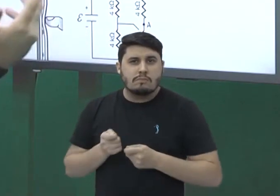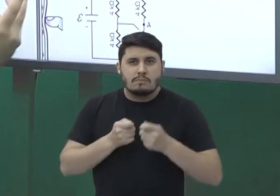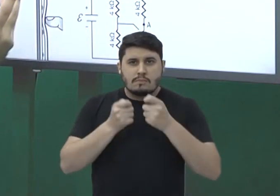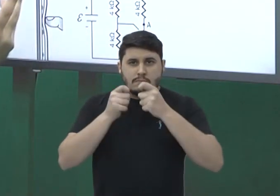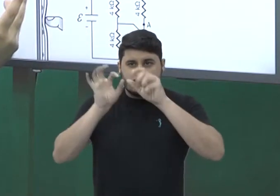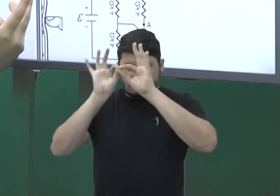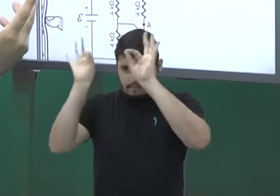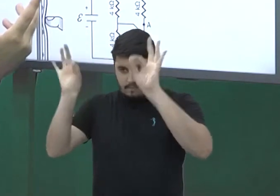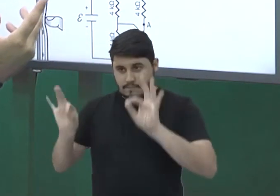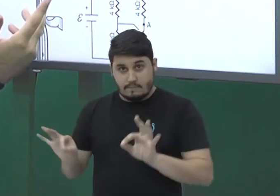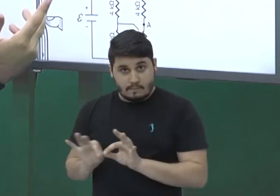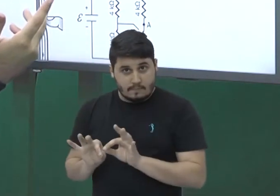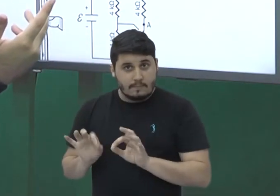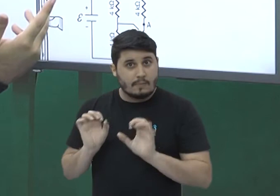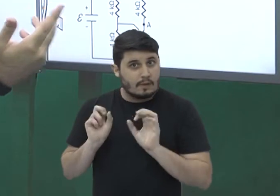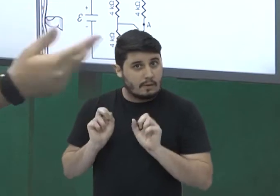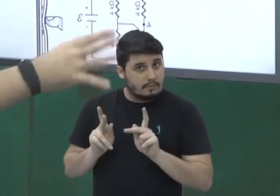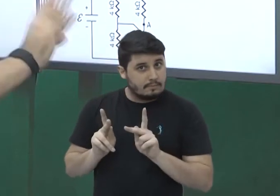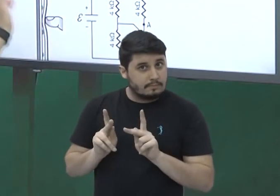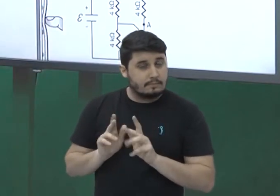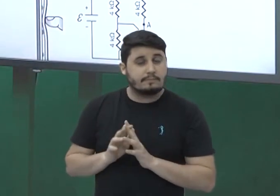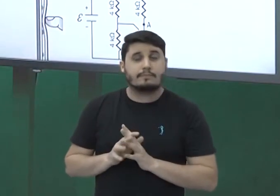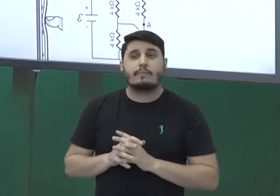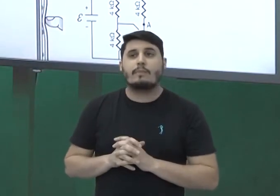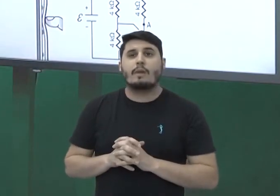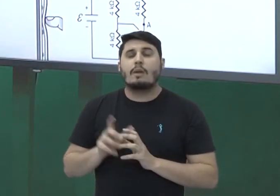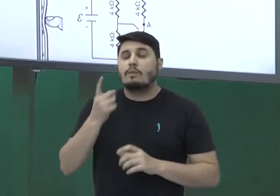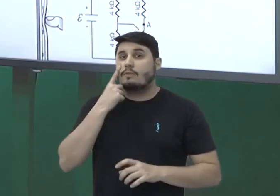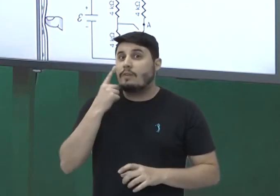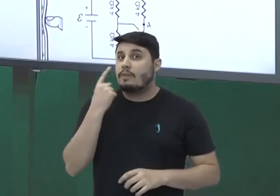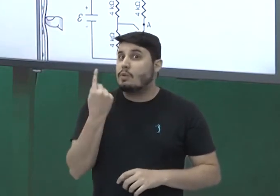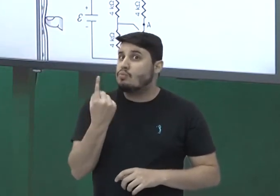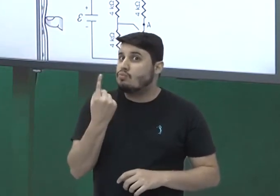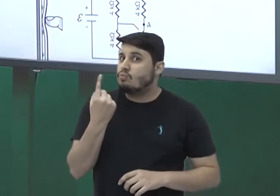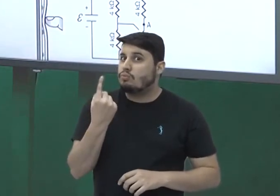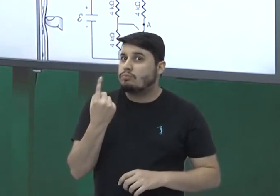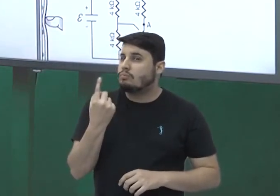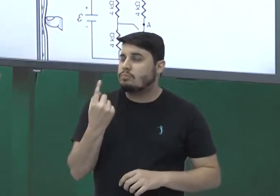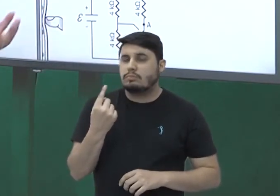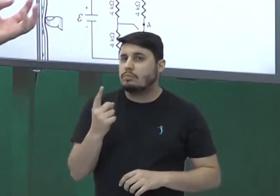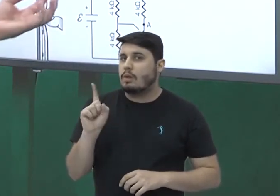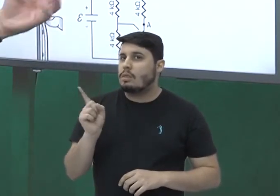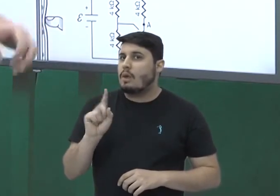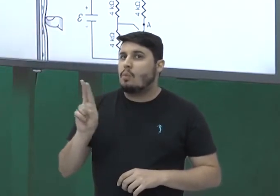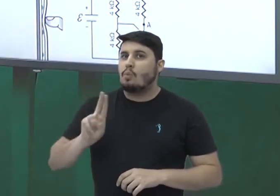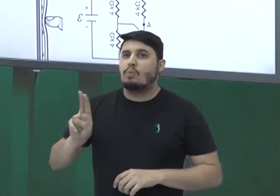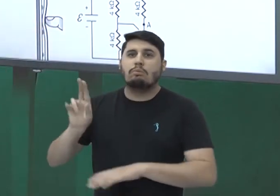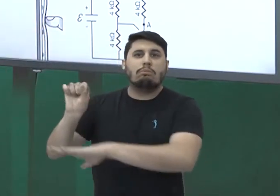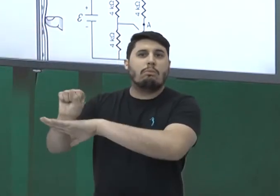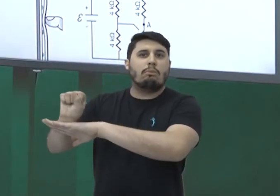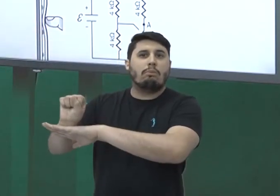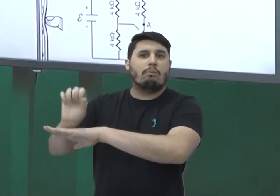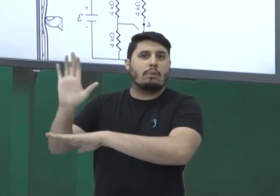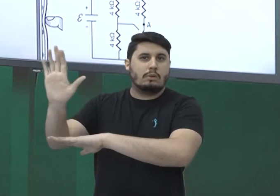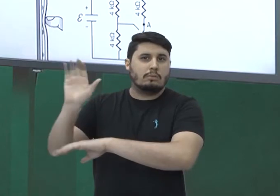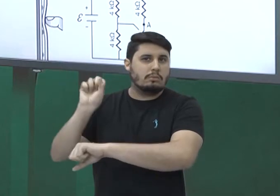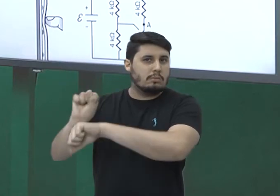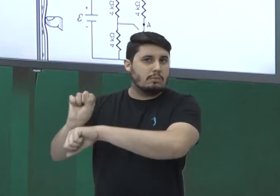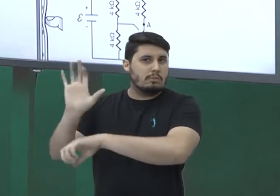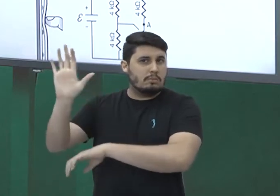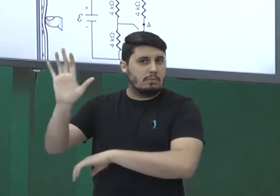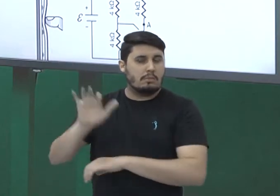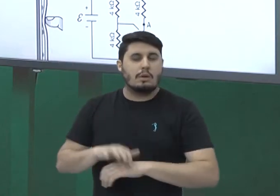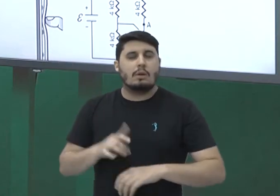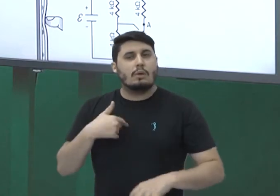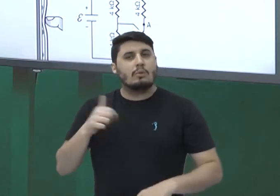claro, os que tiverem sido utilizados, certo? Que a gente vai ver que um deles não vai ser utilizado. E aí, eu vou substituir por